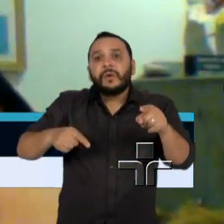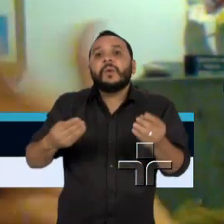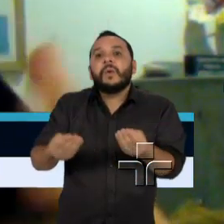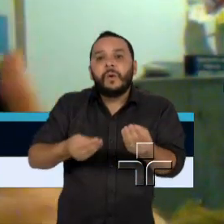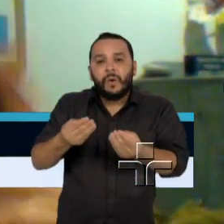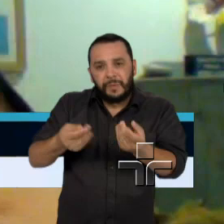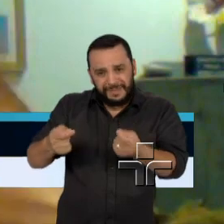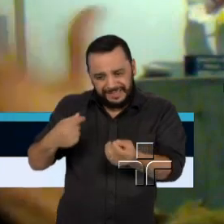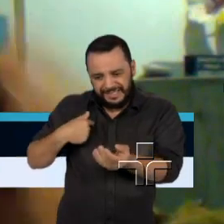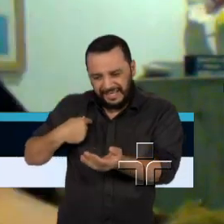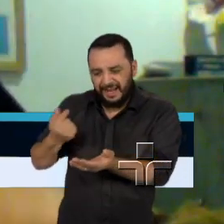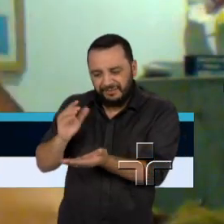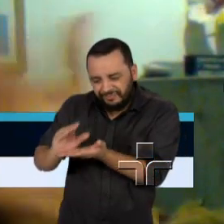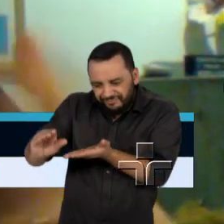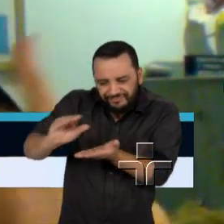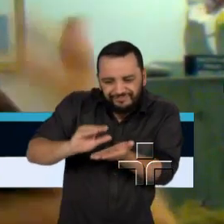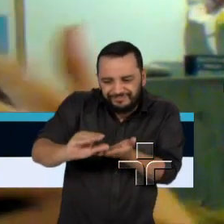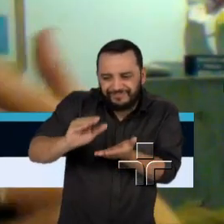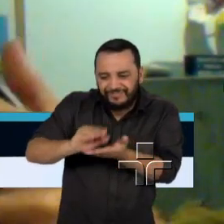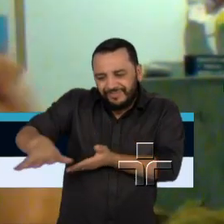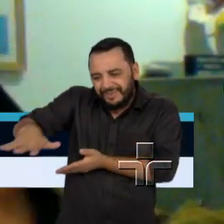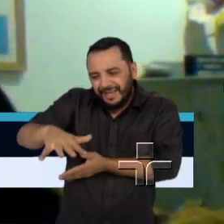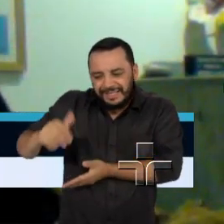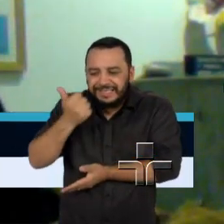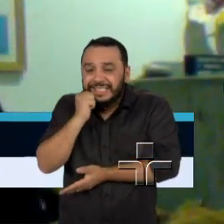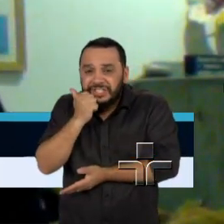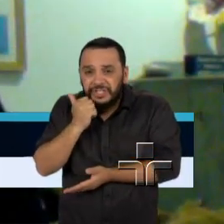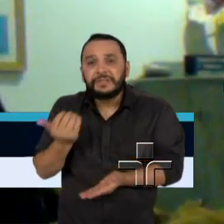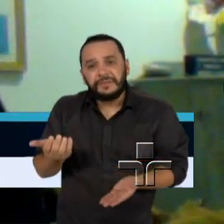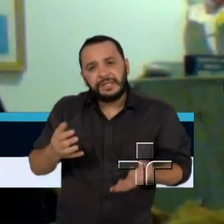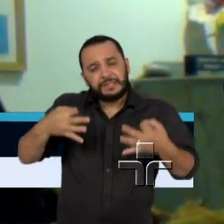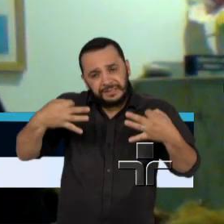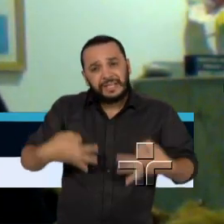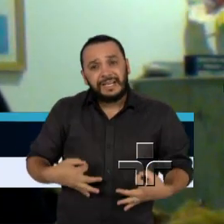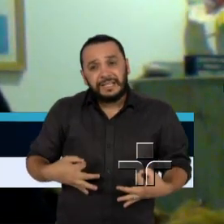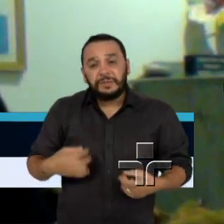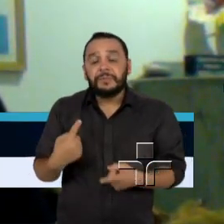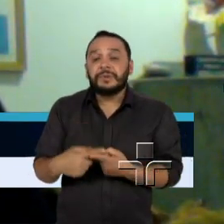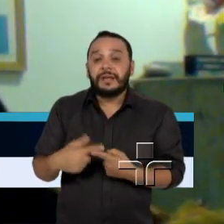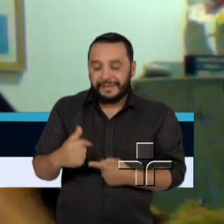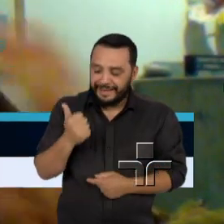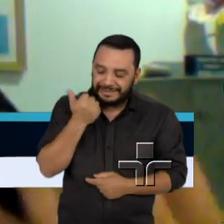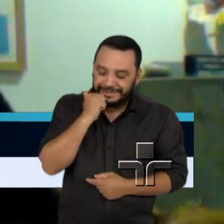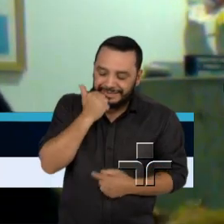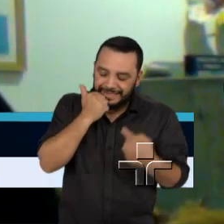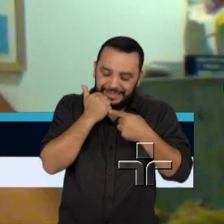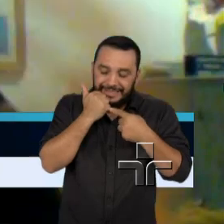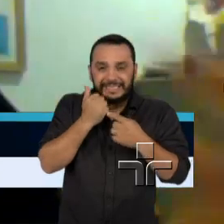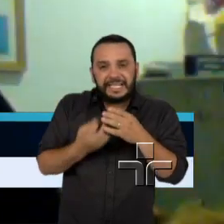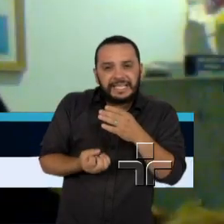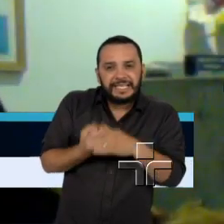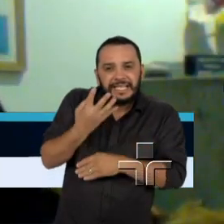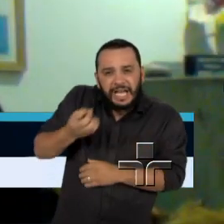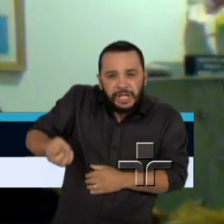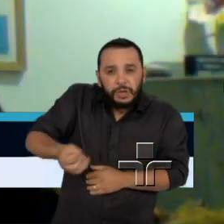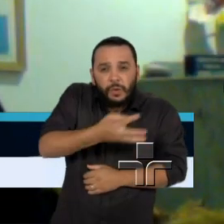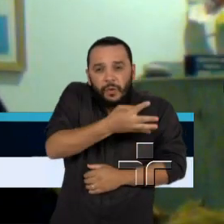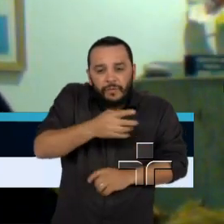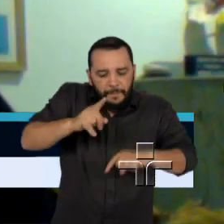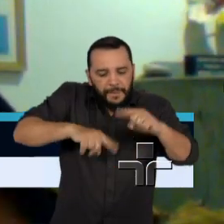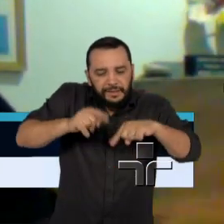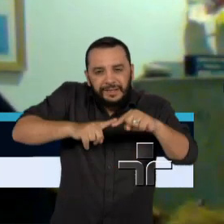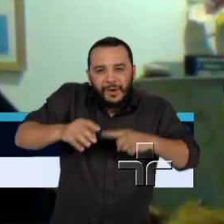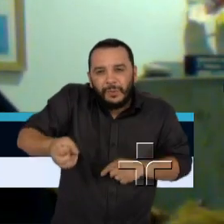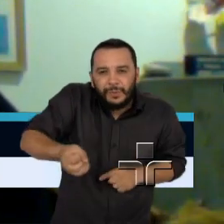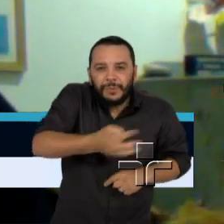saudável, orgânica de você fazer a economia rolar, porque é a partir da ciência que vem as inovações e os novos produtos